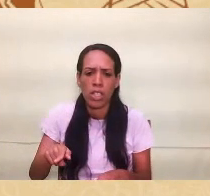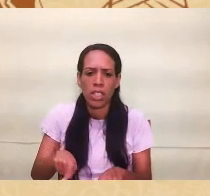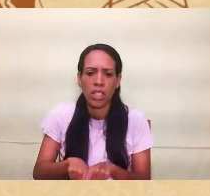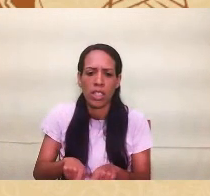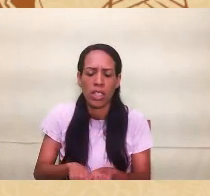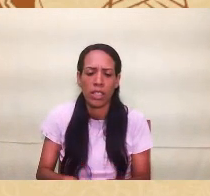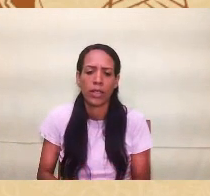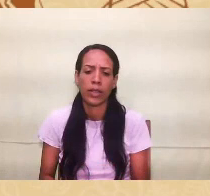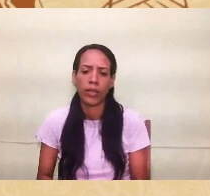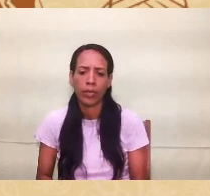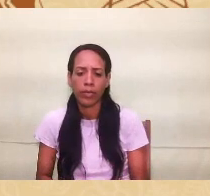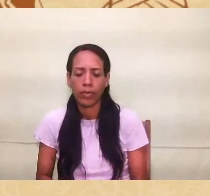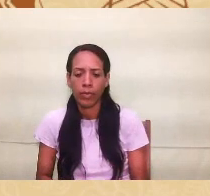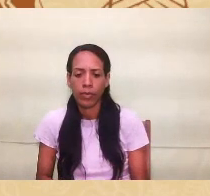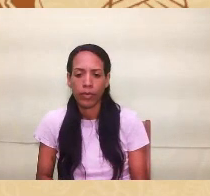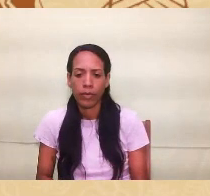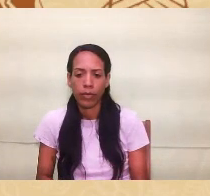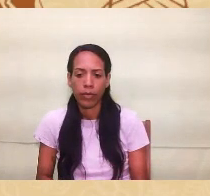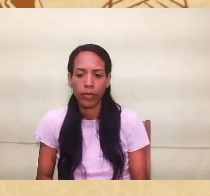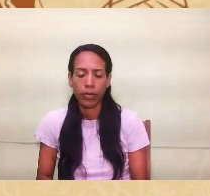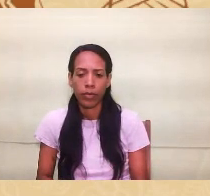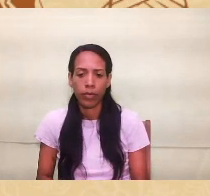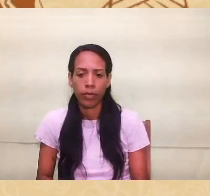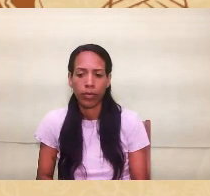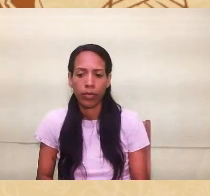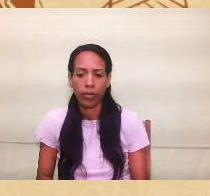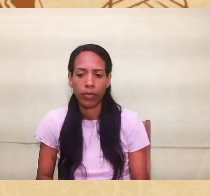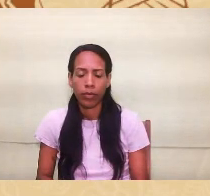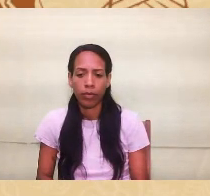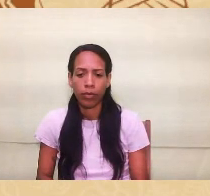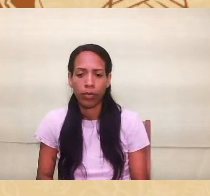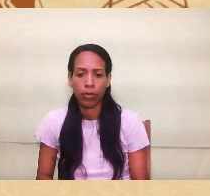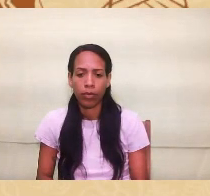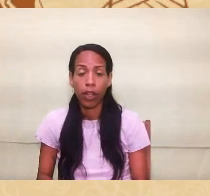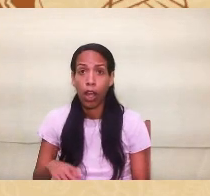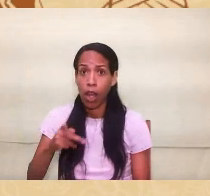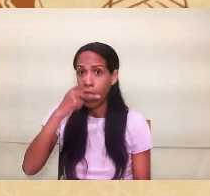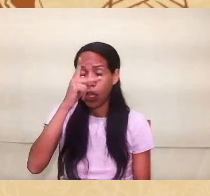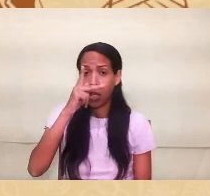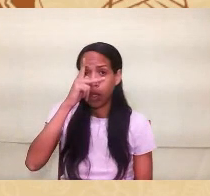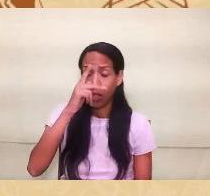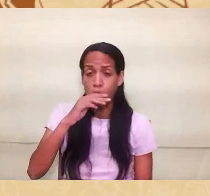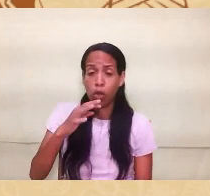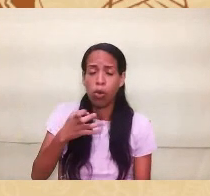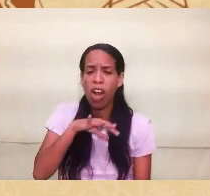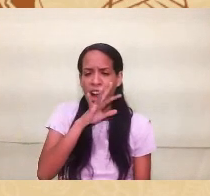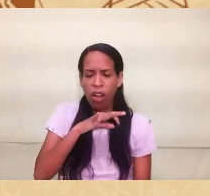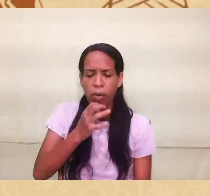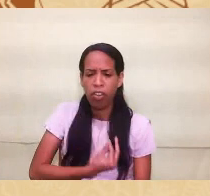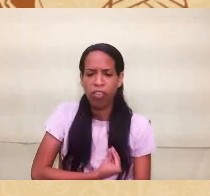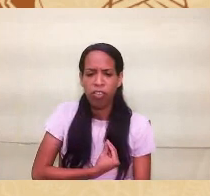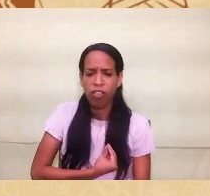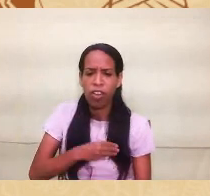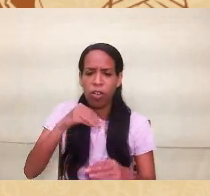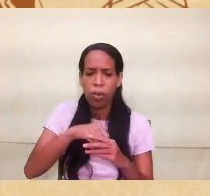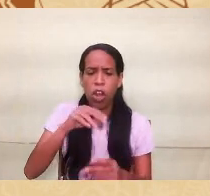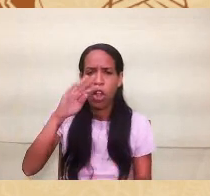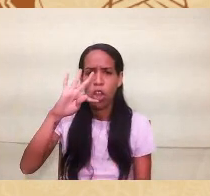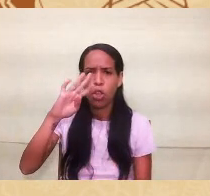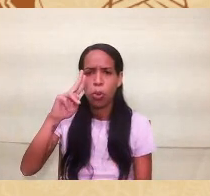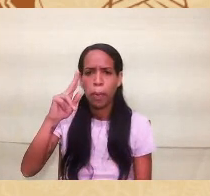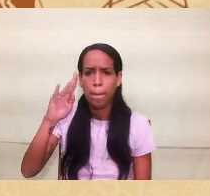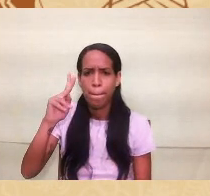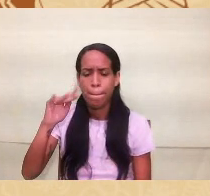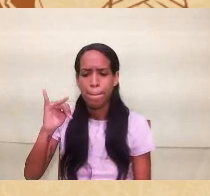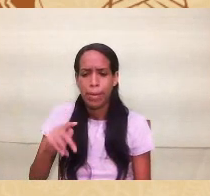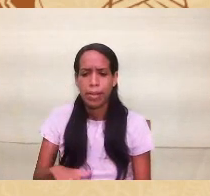Opabá, Tupinambá, Olivença. Som dos seres viventes do território Tupinambá de Olivença. Tchembaé,